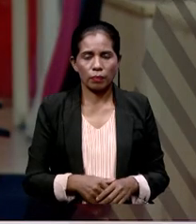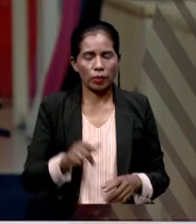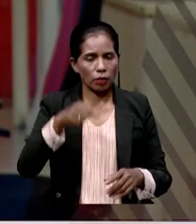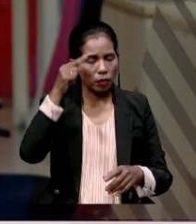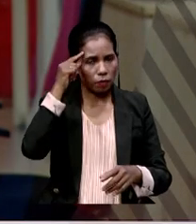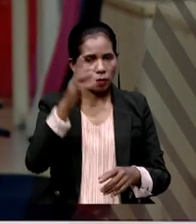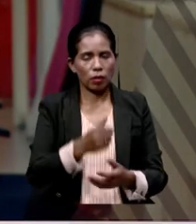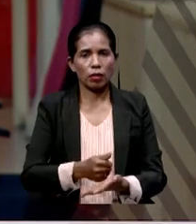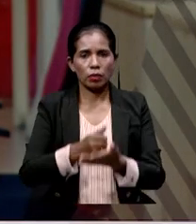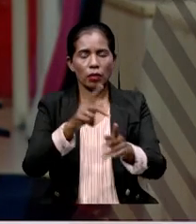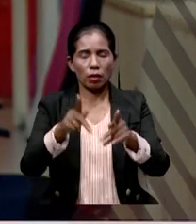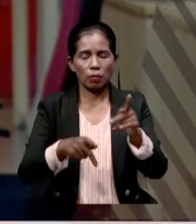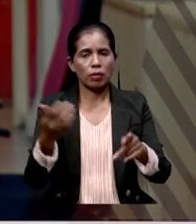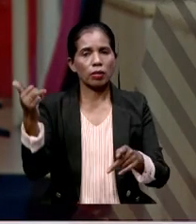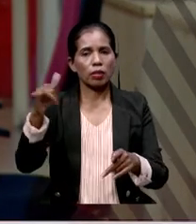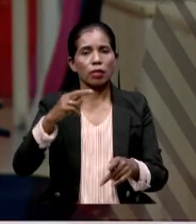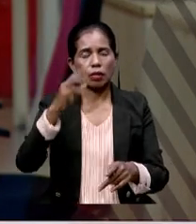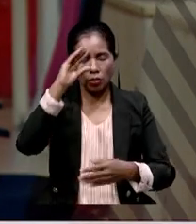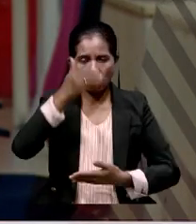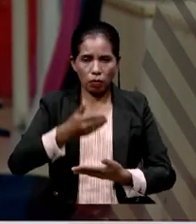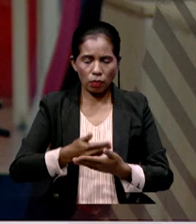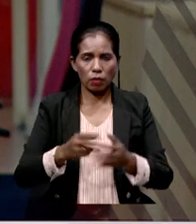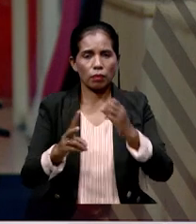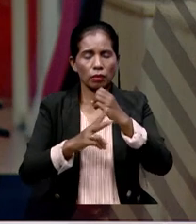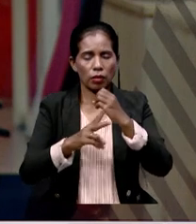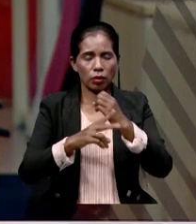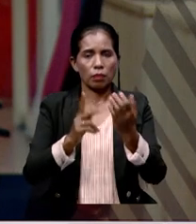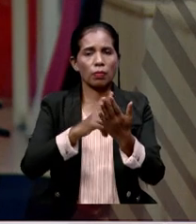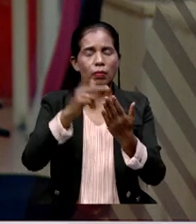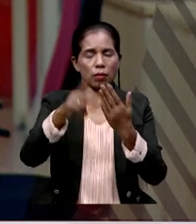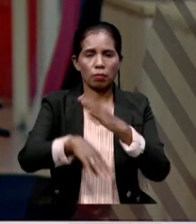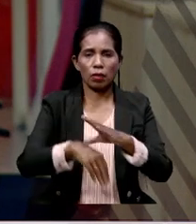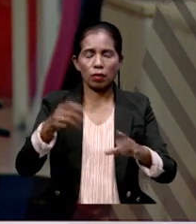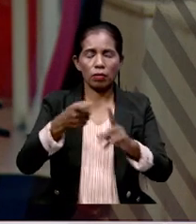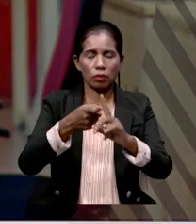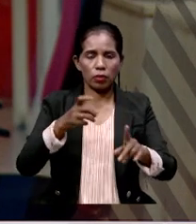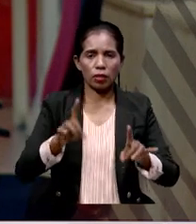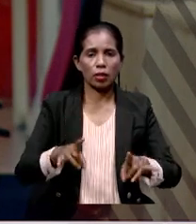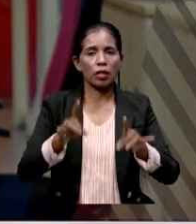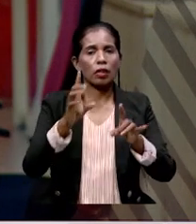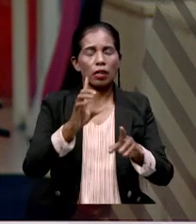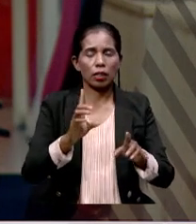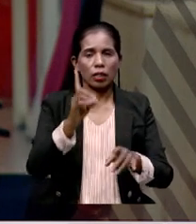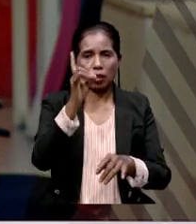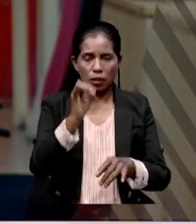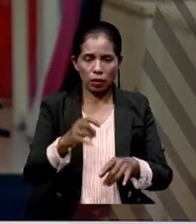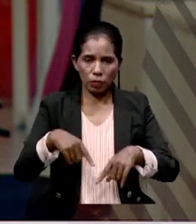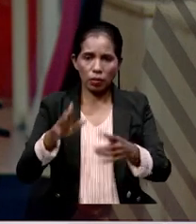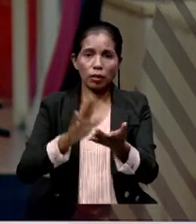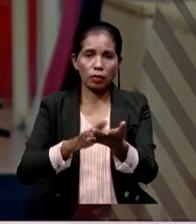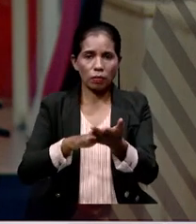conversa facilita o povo no ano de ser vítima do seu programa de despejo e capital dele ou de uma escola e município.